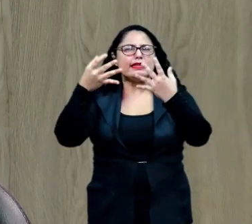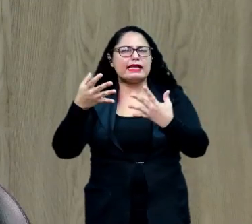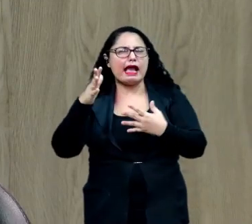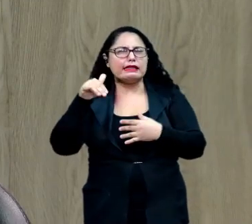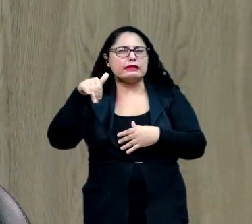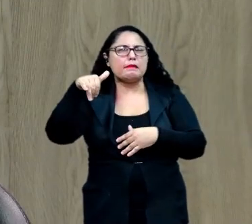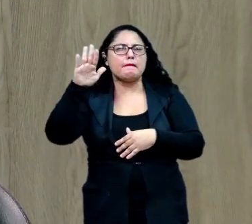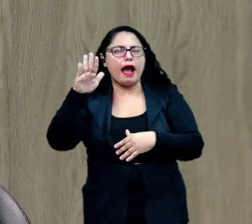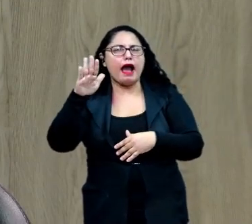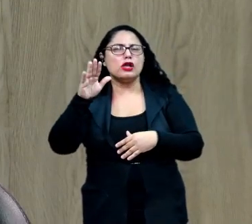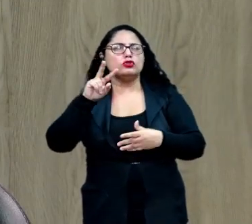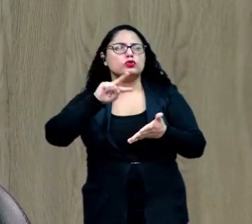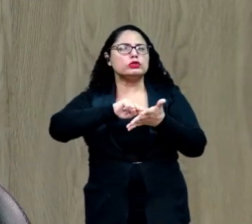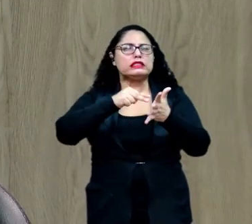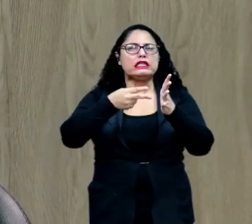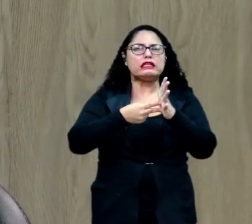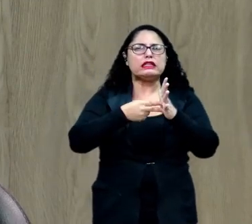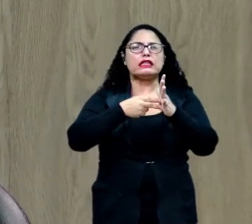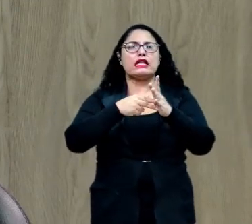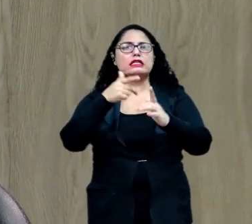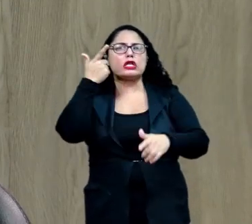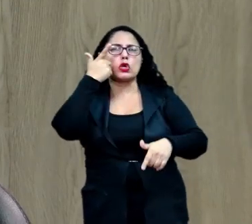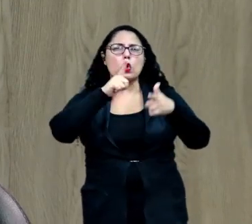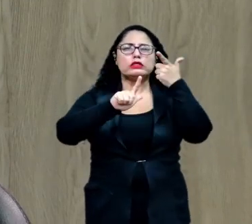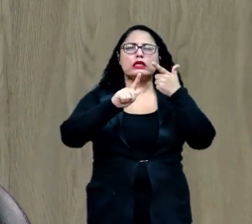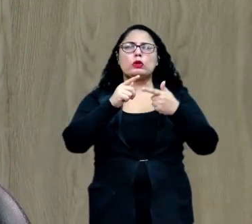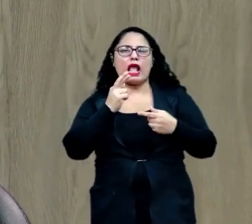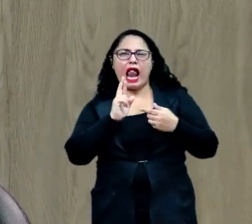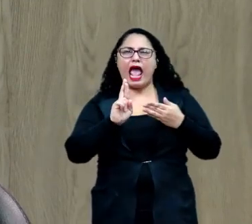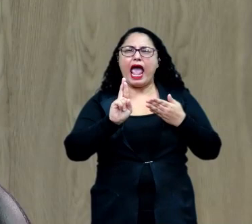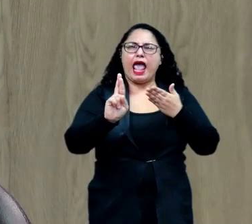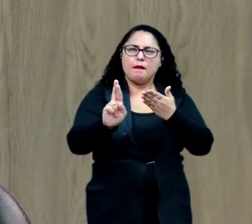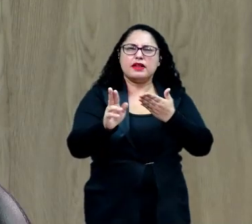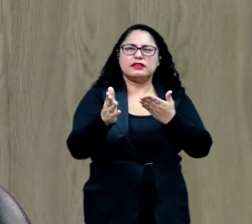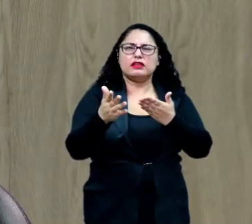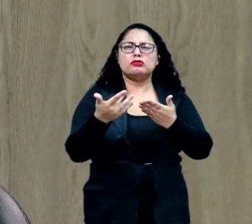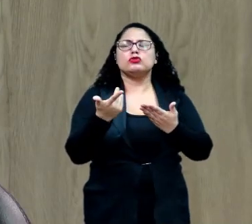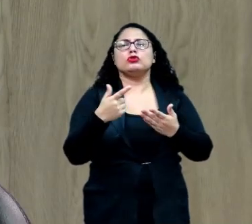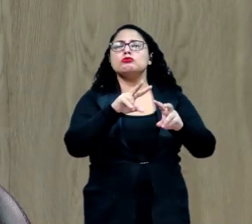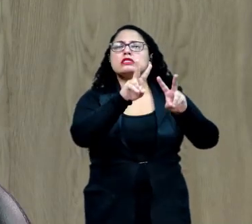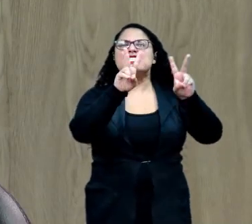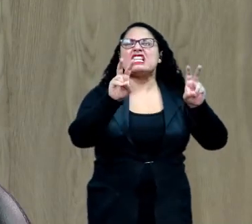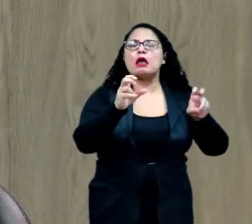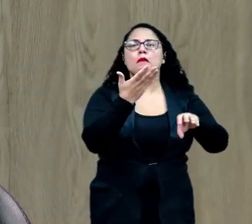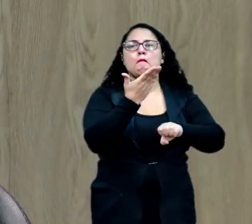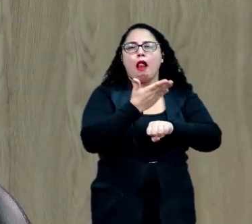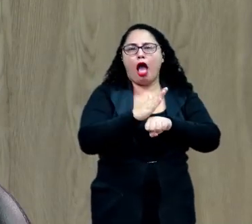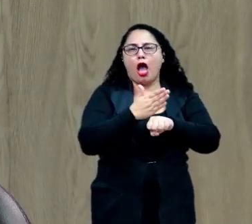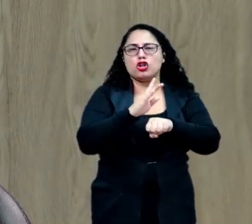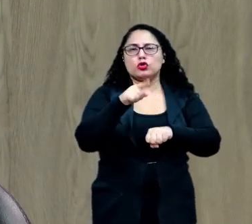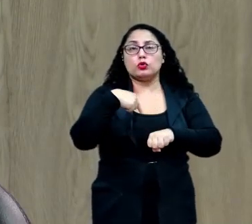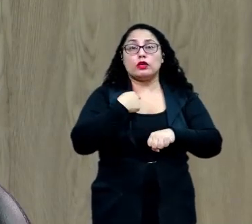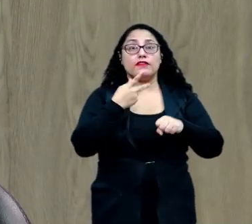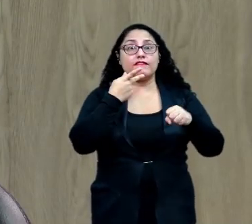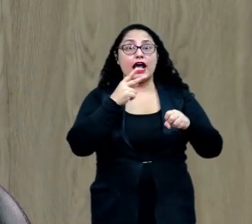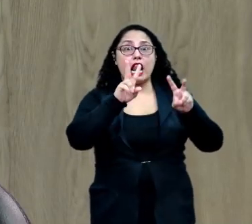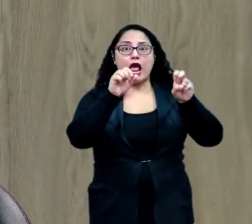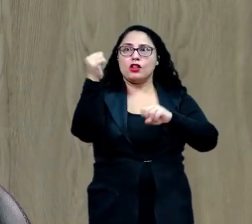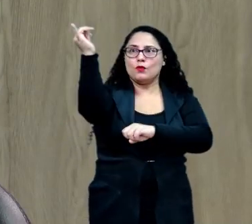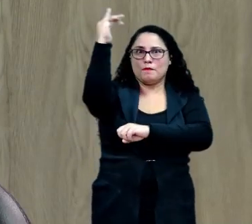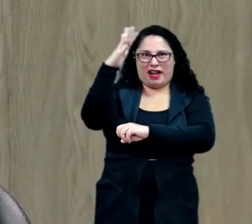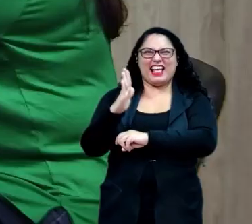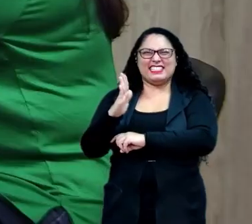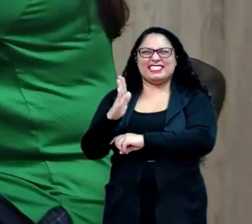pouquinho sobre o significado dessas conquistas, o que elas representam, né, os termos práticos, quando a gente está falando aí do Brasil,